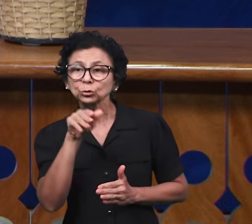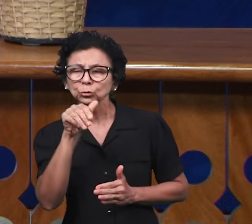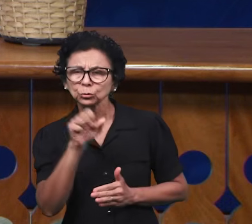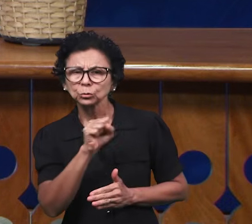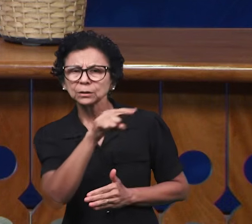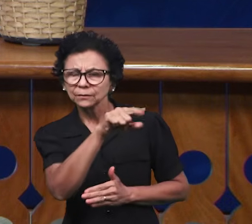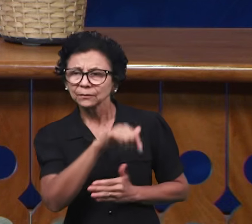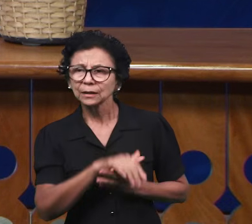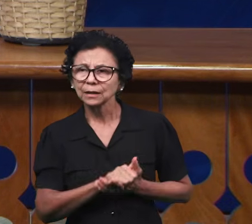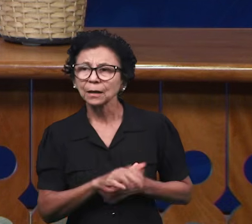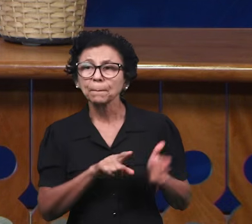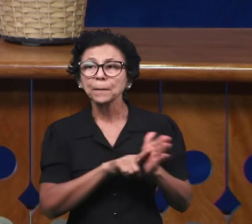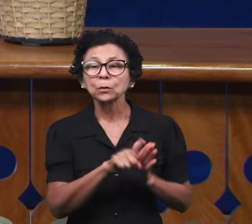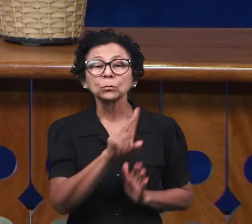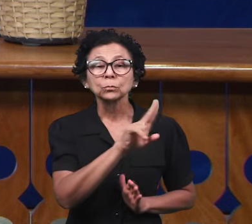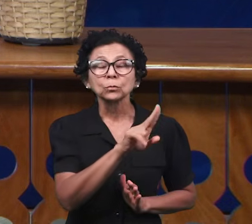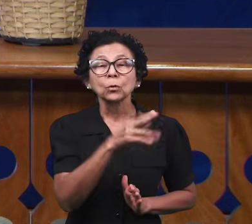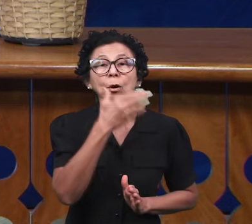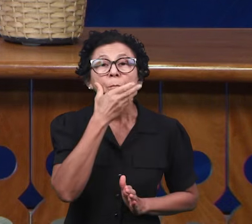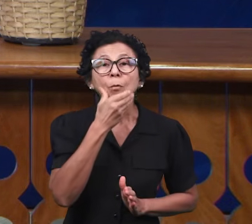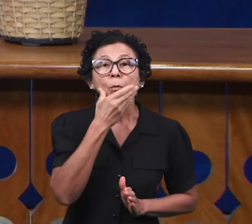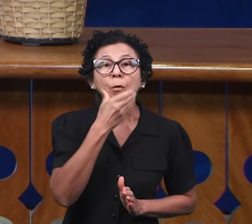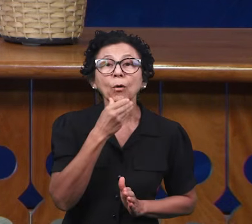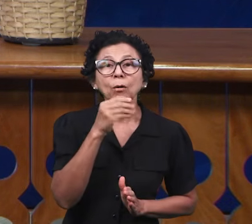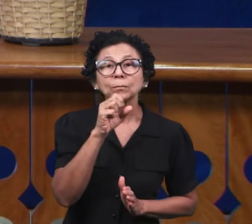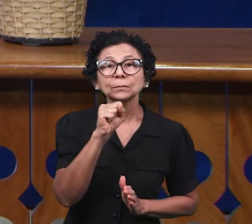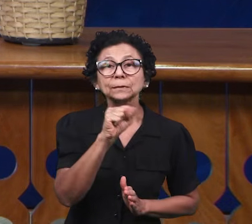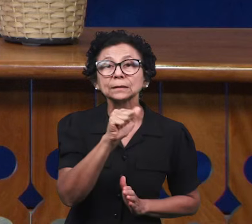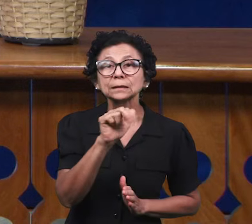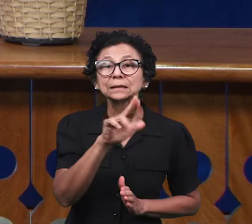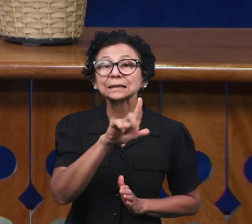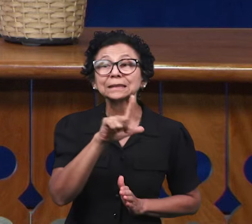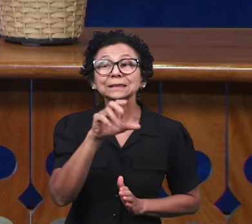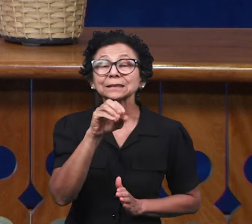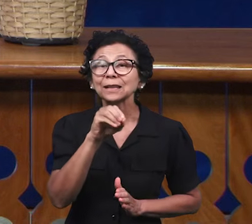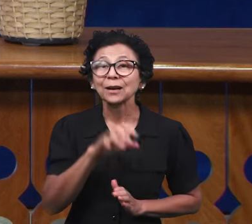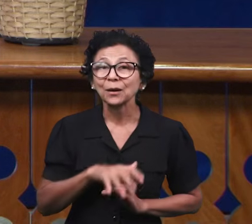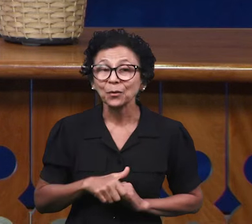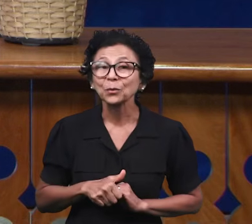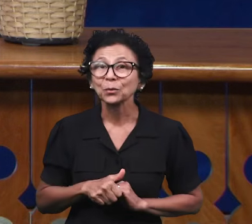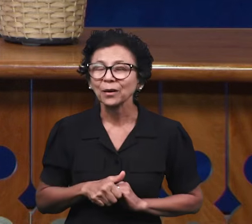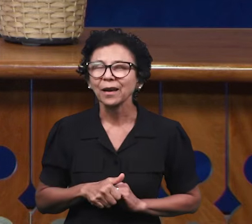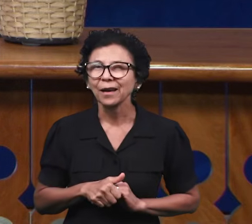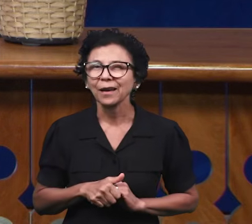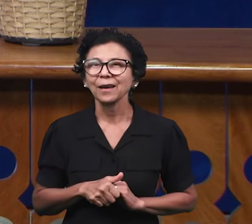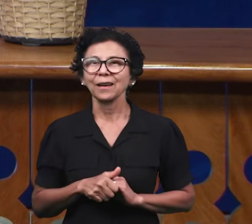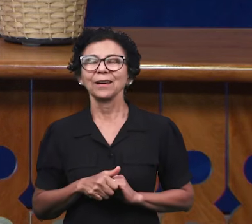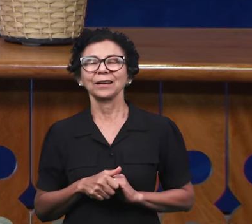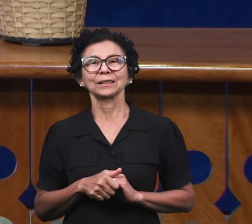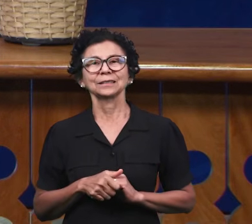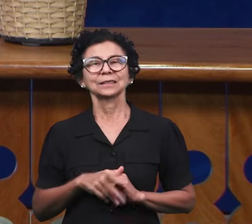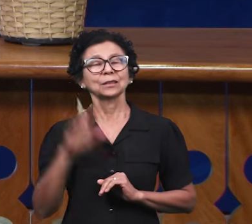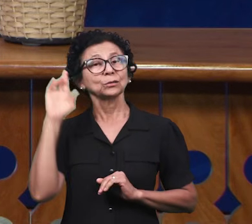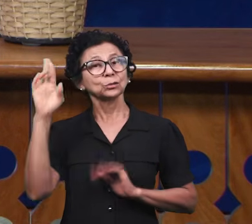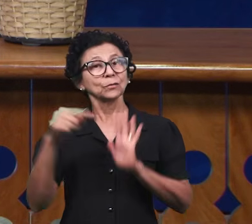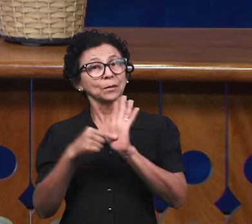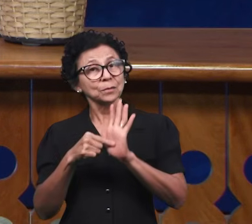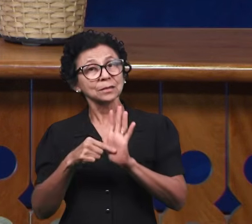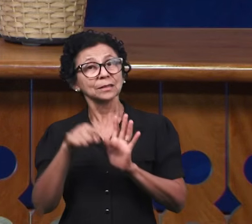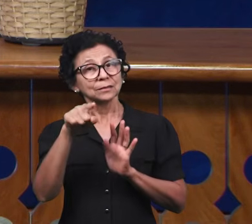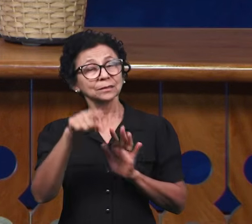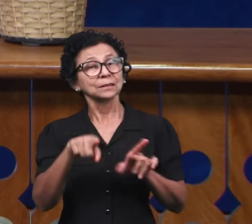identificou o escolhido, tem um nome, o Senhor mostra quem o Senhor quer salvar, ele vai mostrar para você, jovem, ele vai te